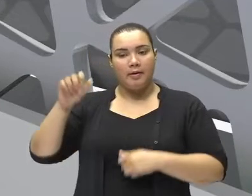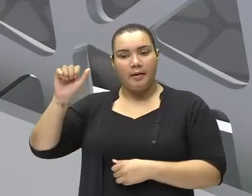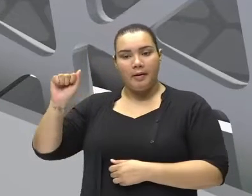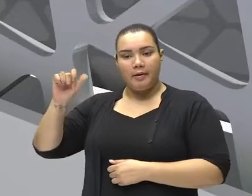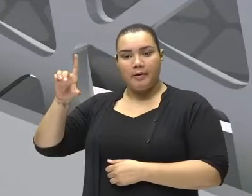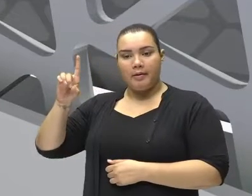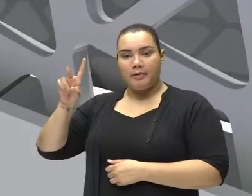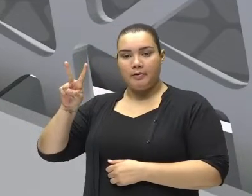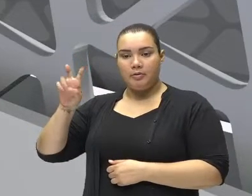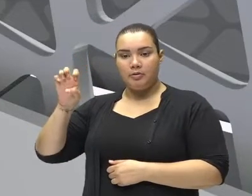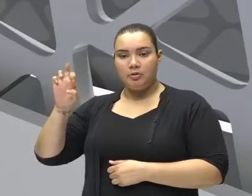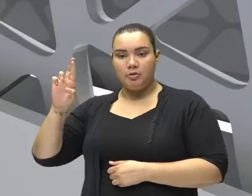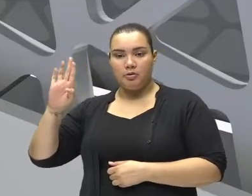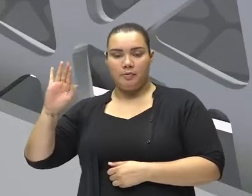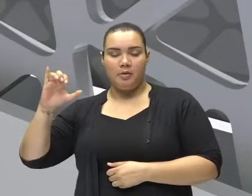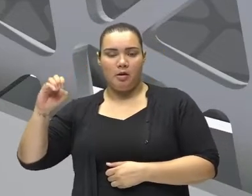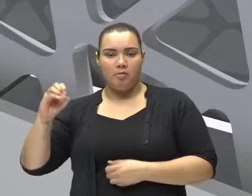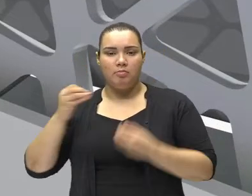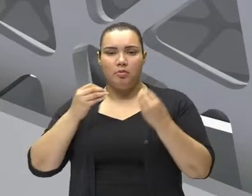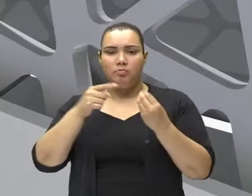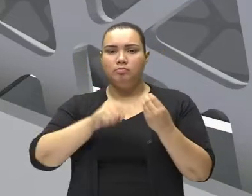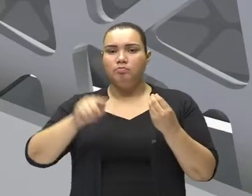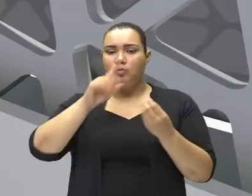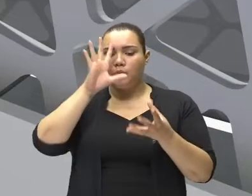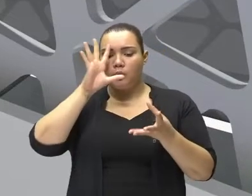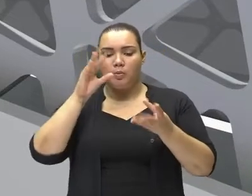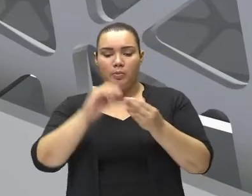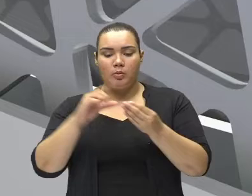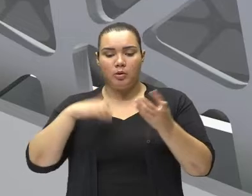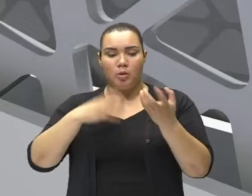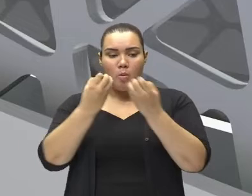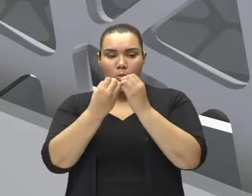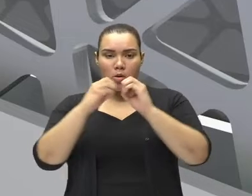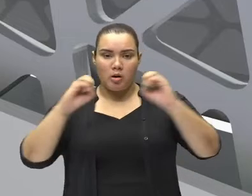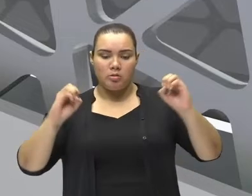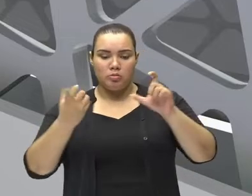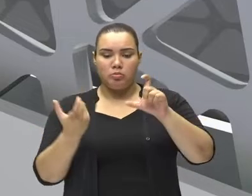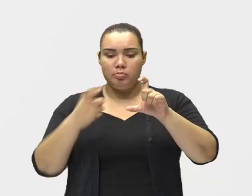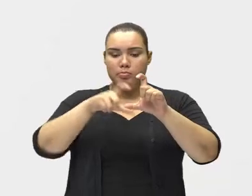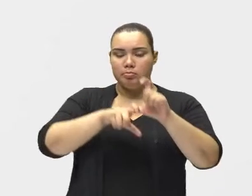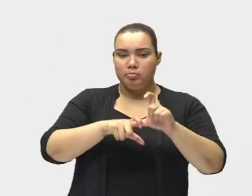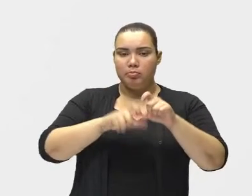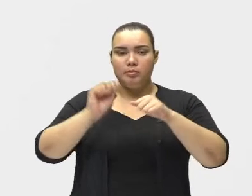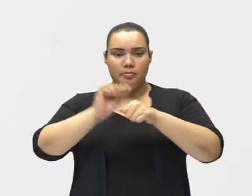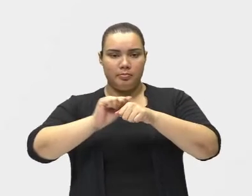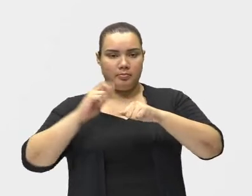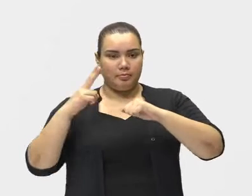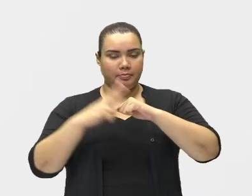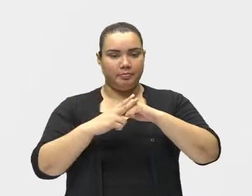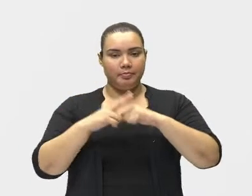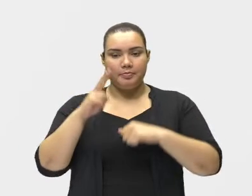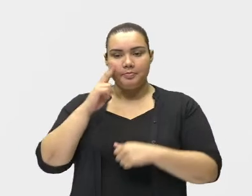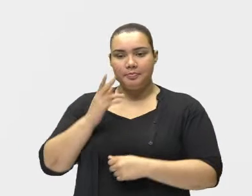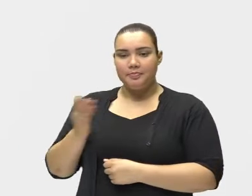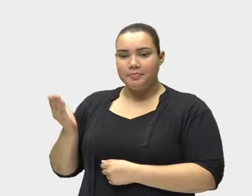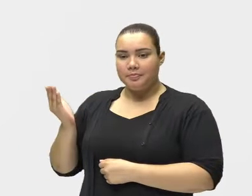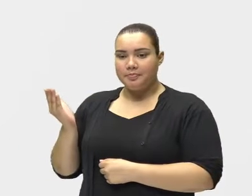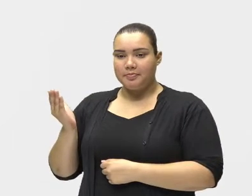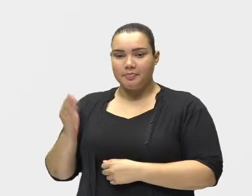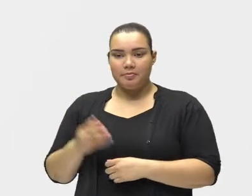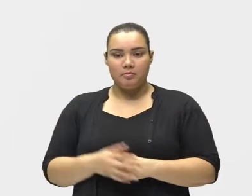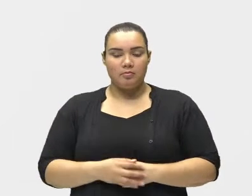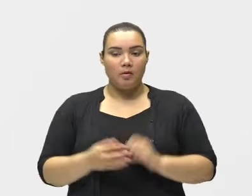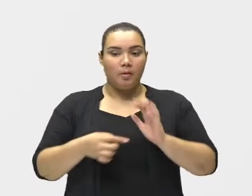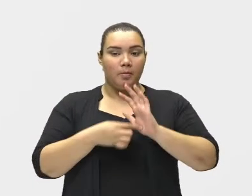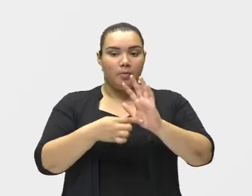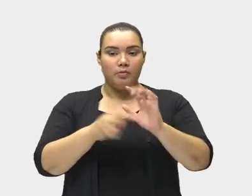por que é uma oração subordinada adverbial. Olha só. Temos aí. Então, a